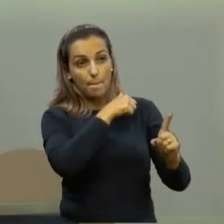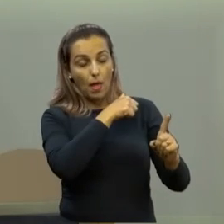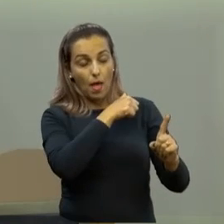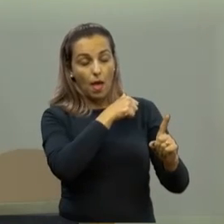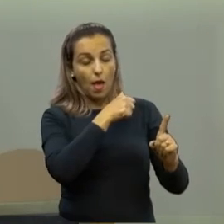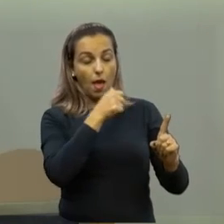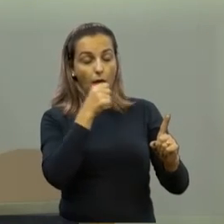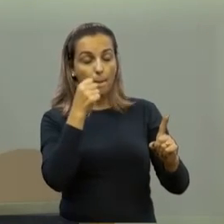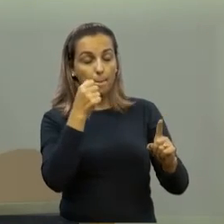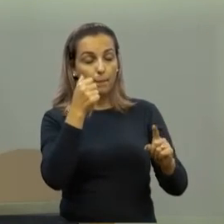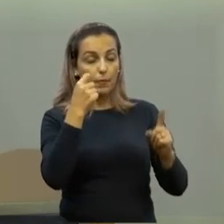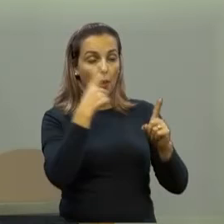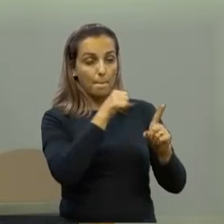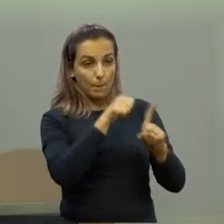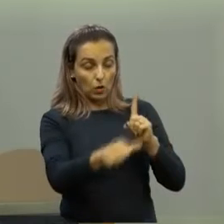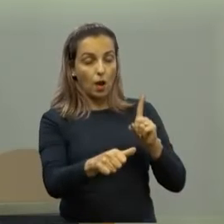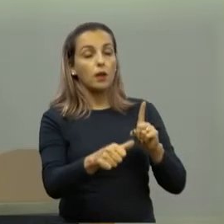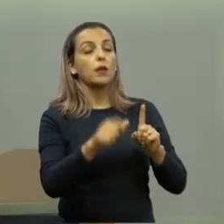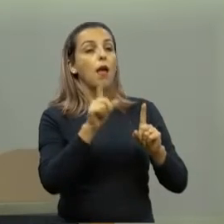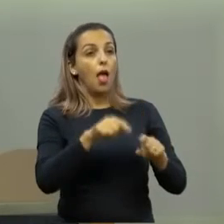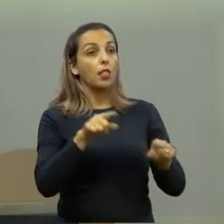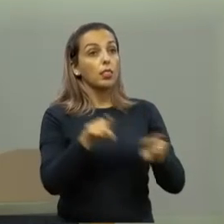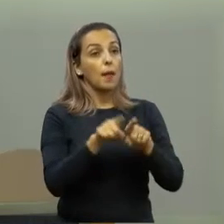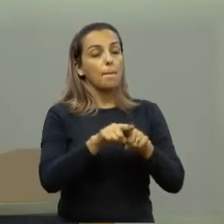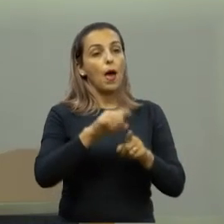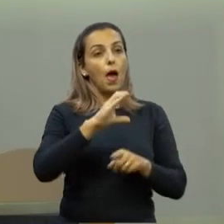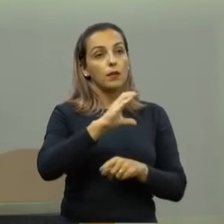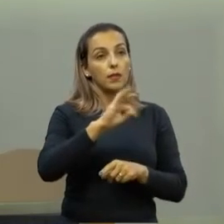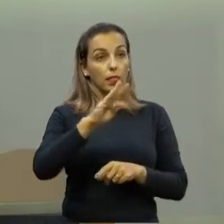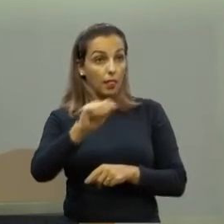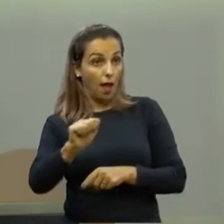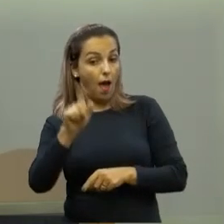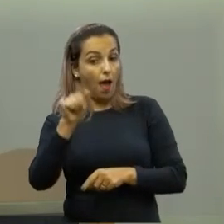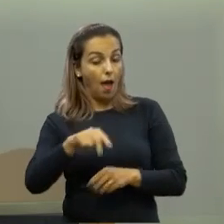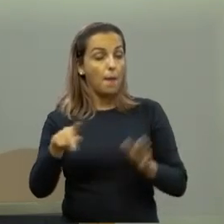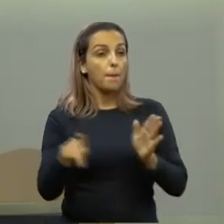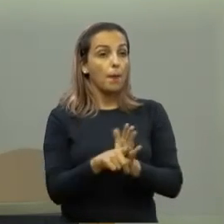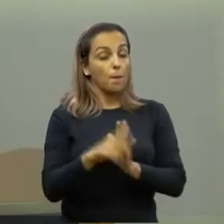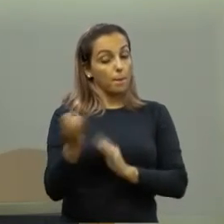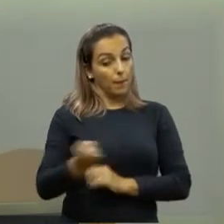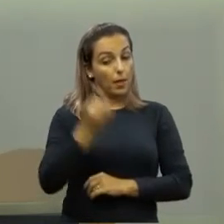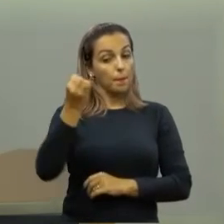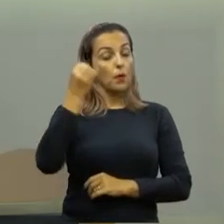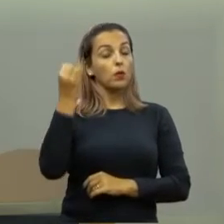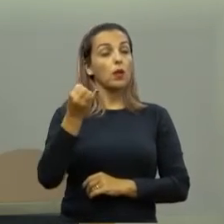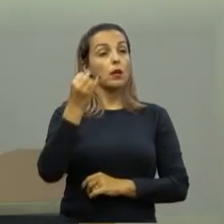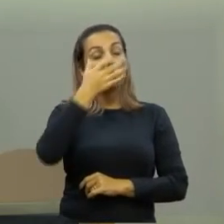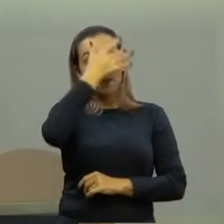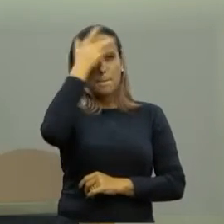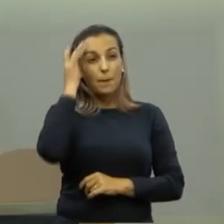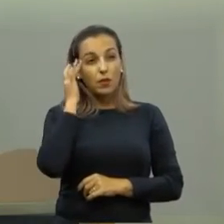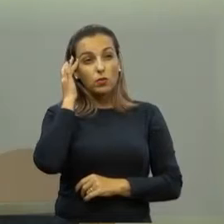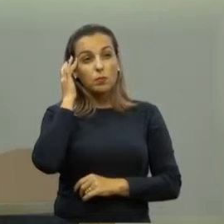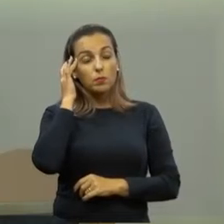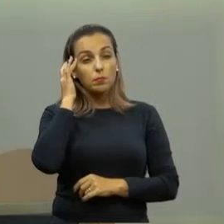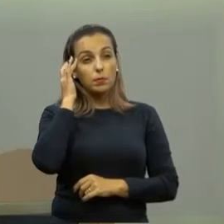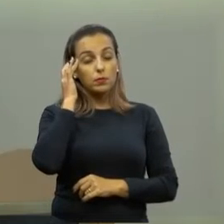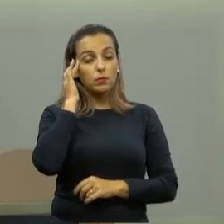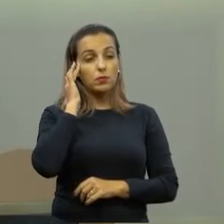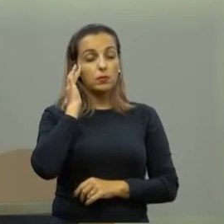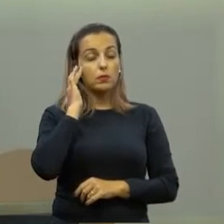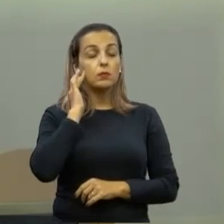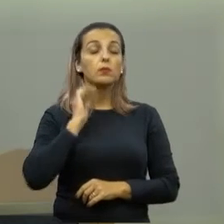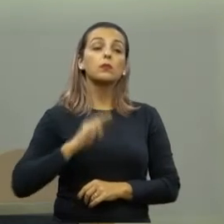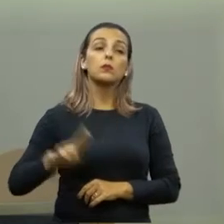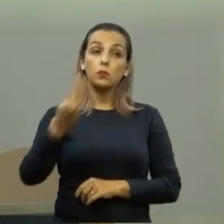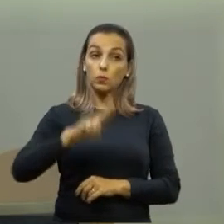com a contra Controladoria do transporte de Araraquara importante é essencial para milhares de municípios de monte